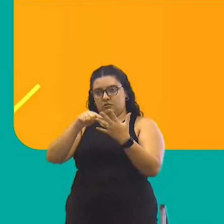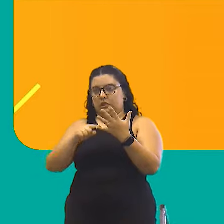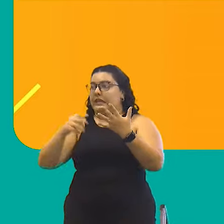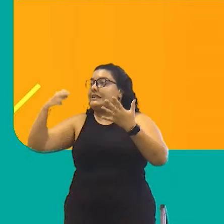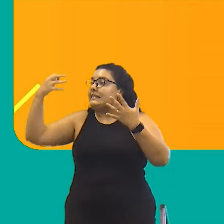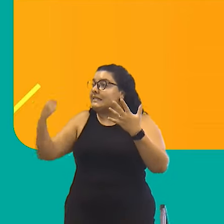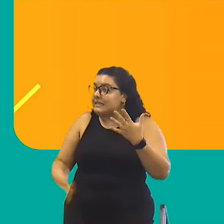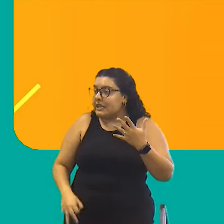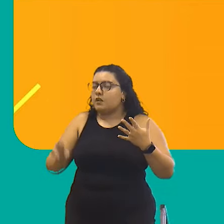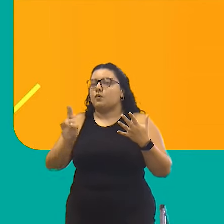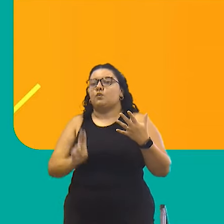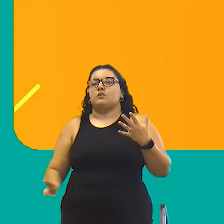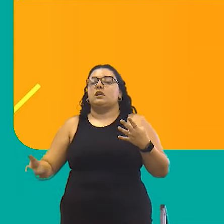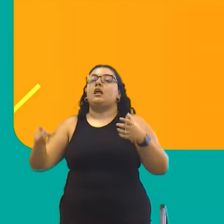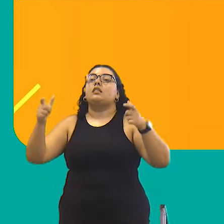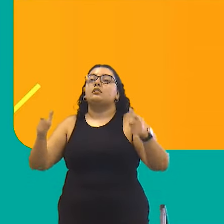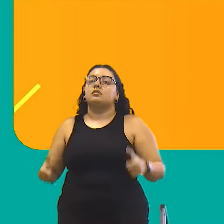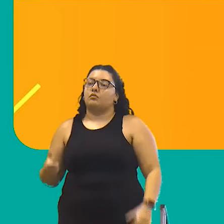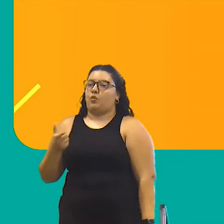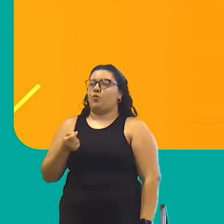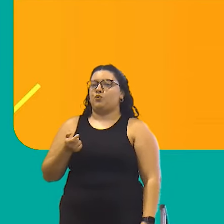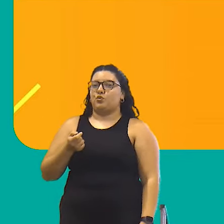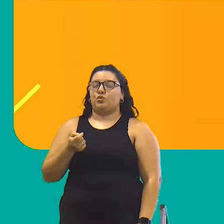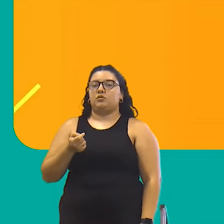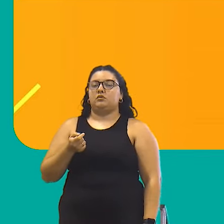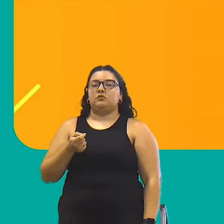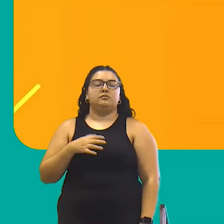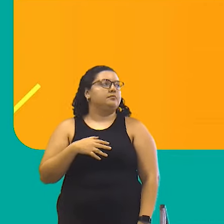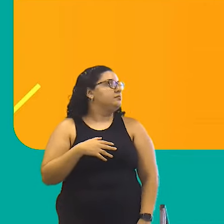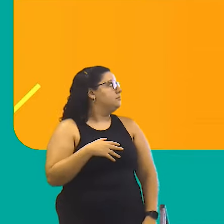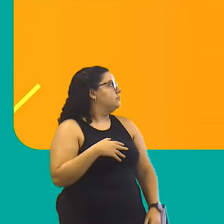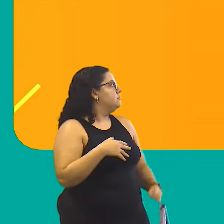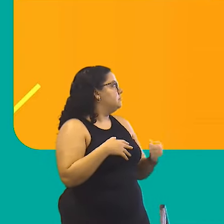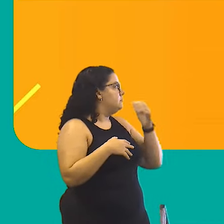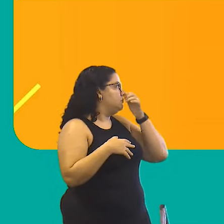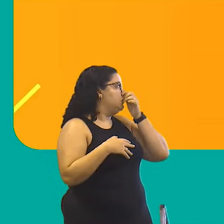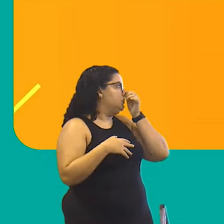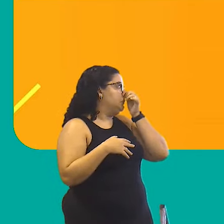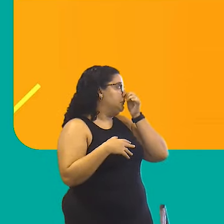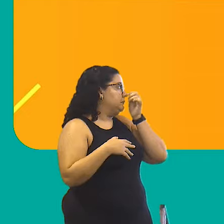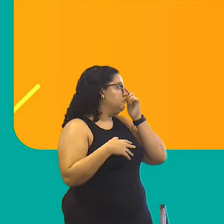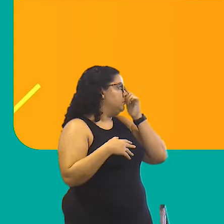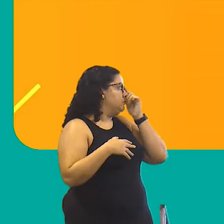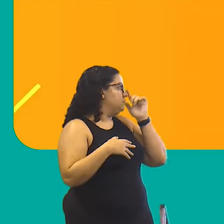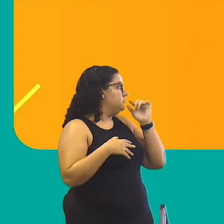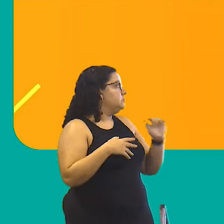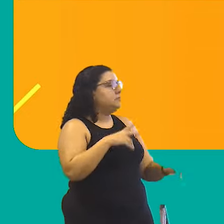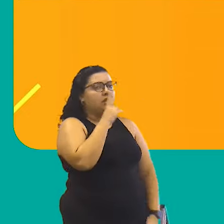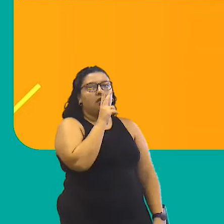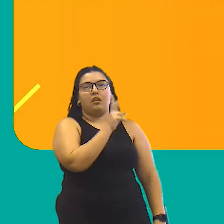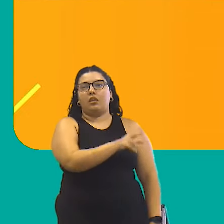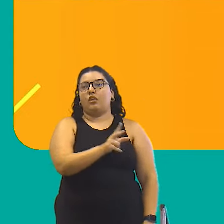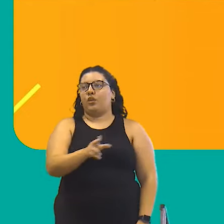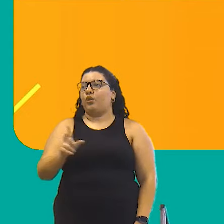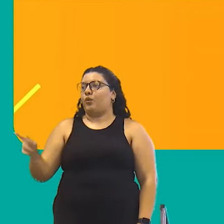correta utilizada no controle remoto? Professor, eu olho para isso daí, para mim está tudo igual,